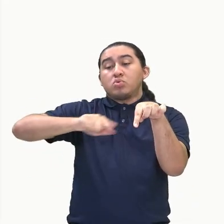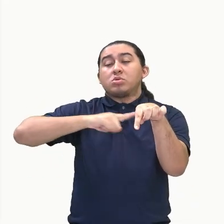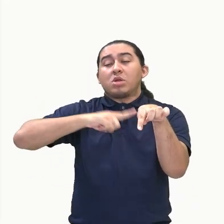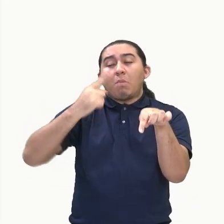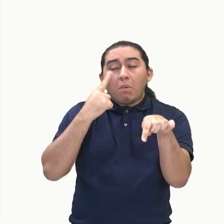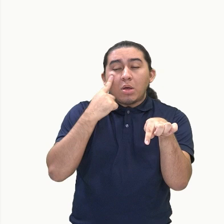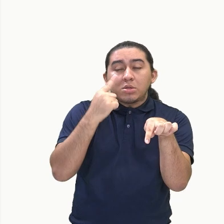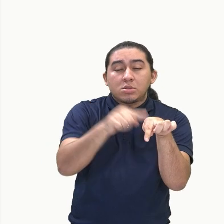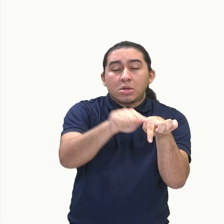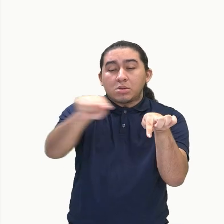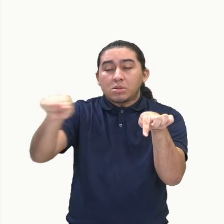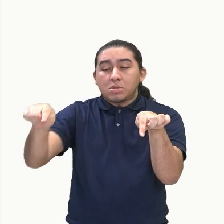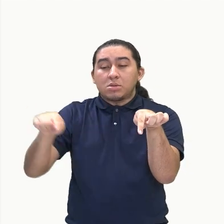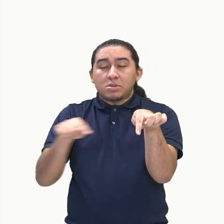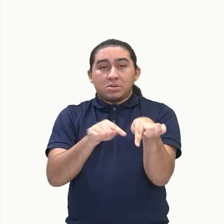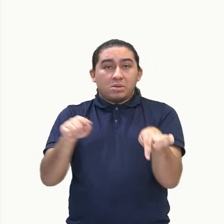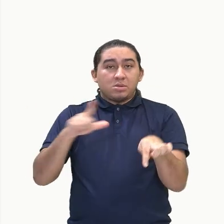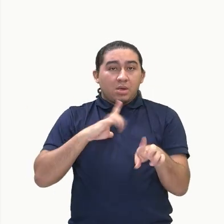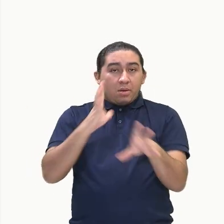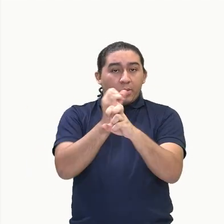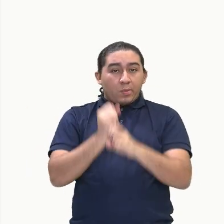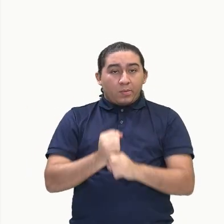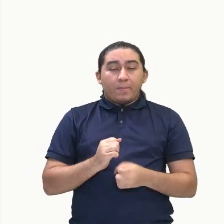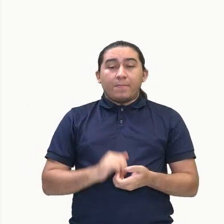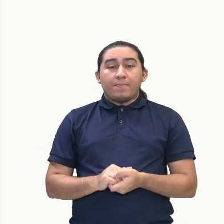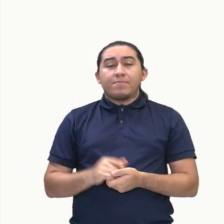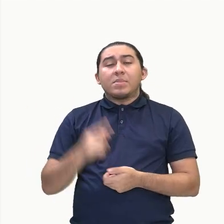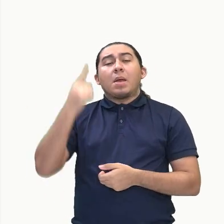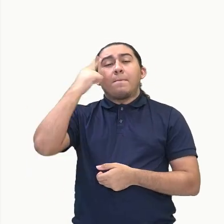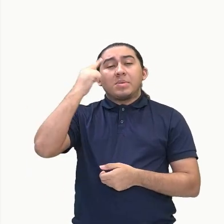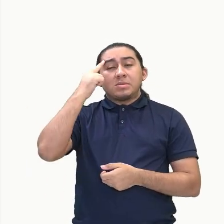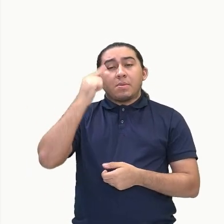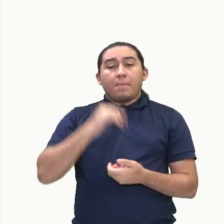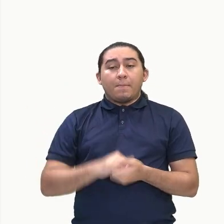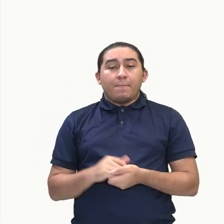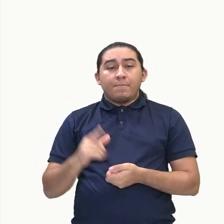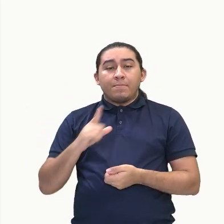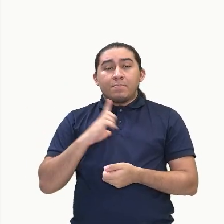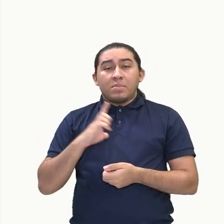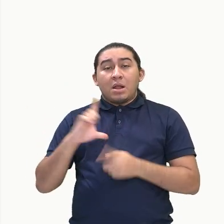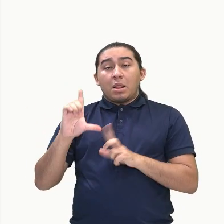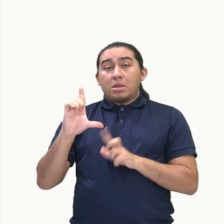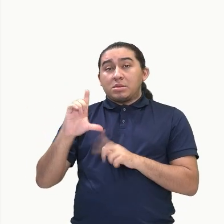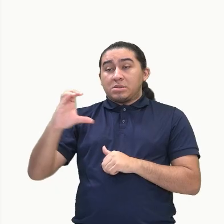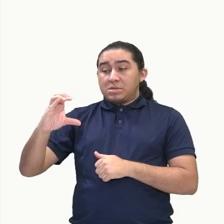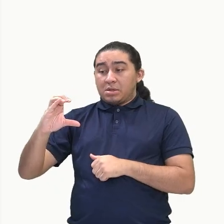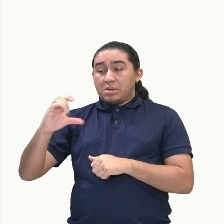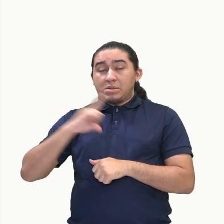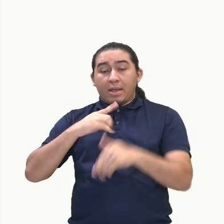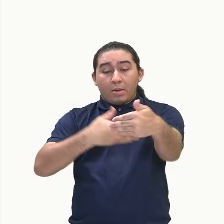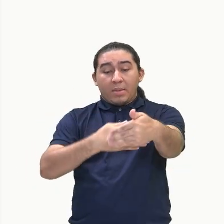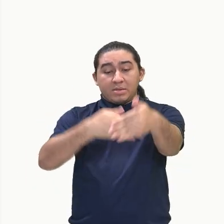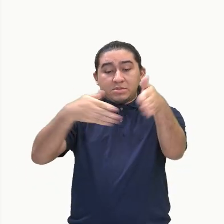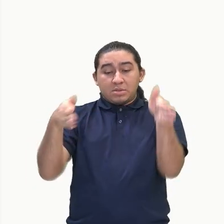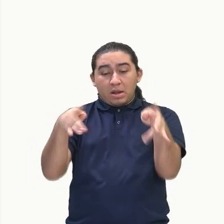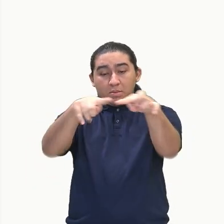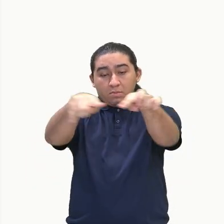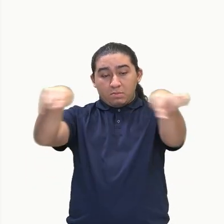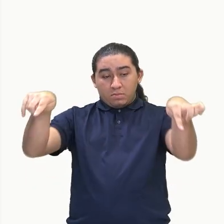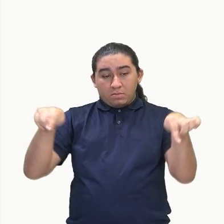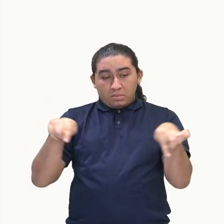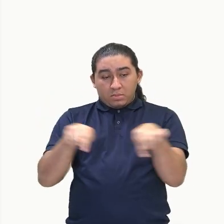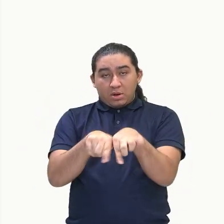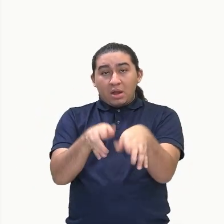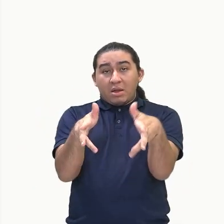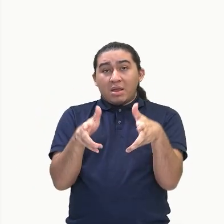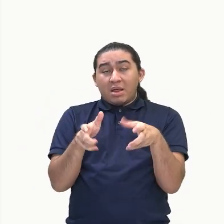colocar rodapé numa sala. Imagina aqui, ó. Imagina que eu tenho uma sala com essa configuração e eu quero